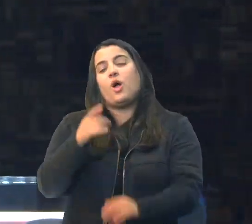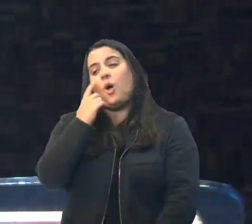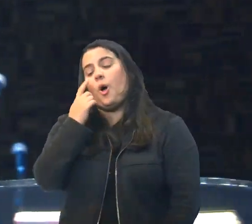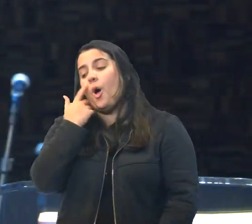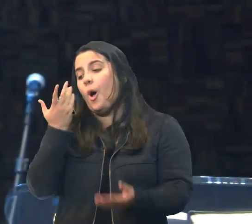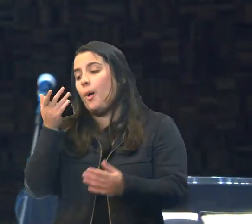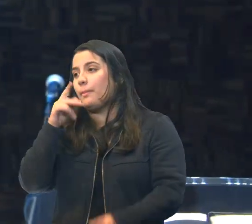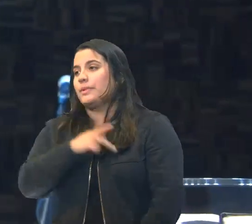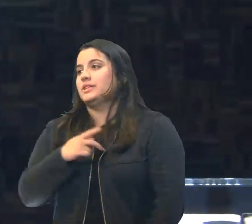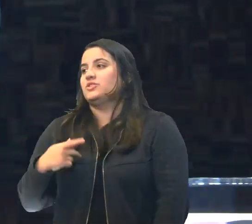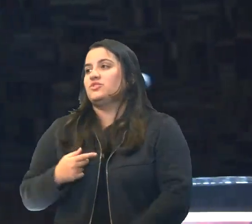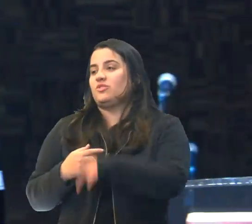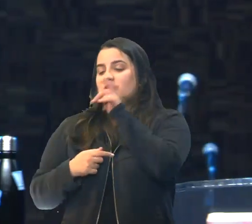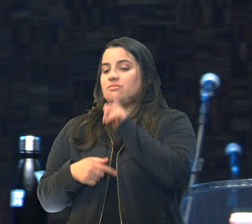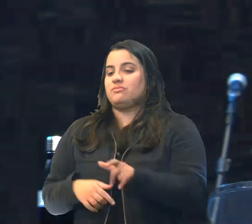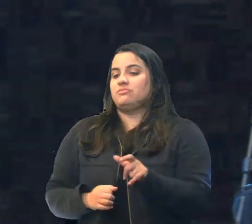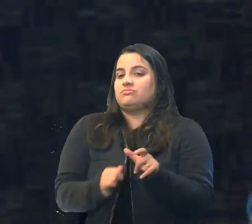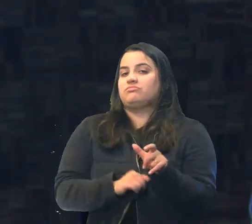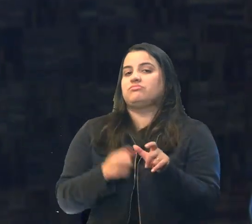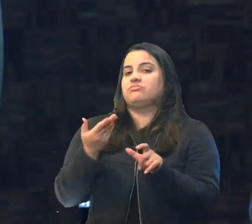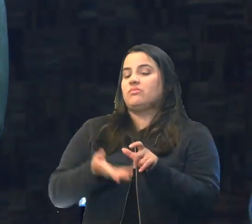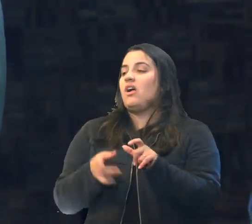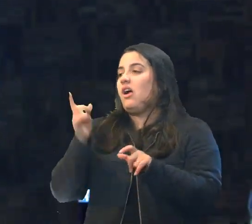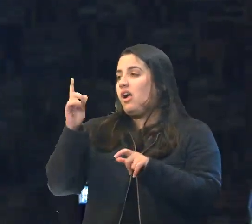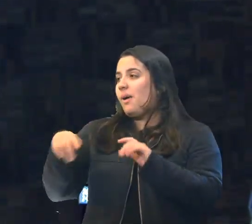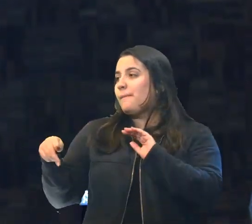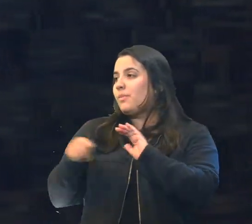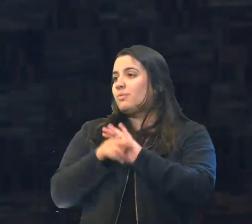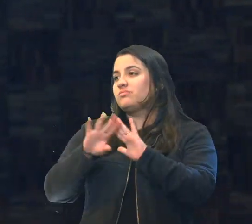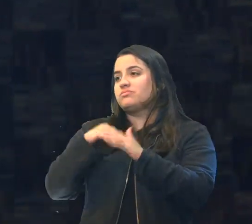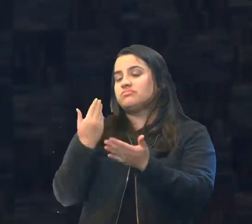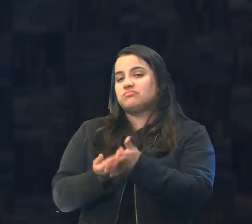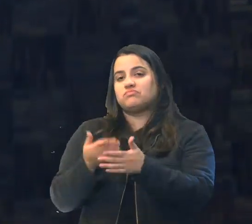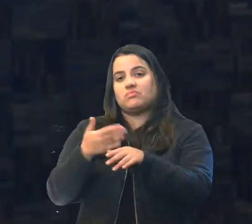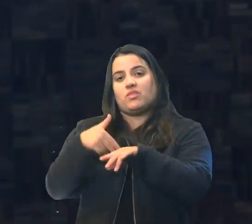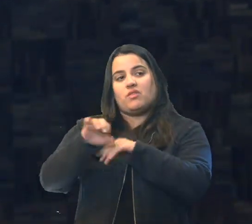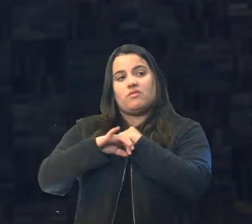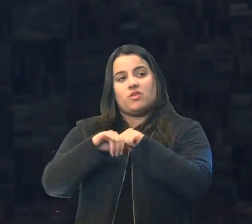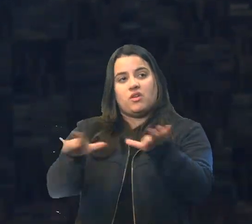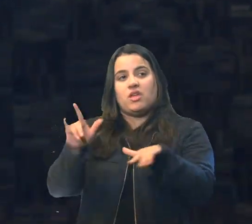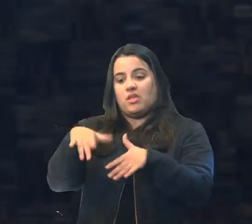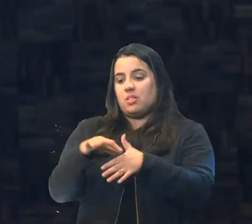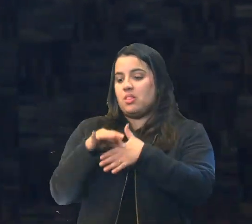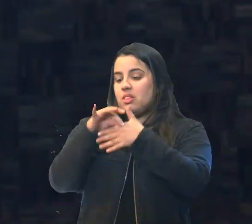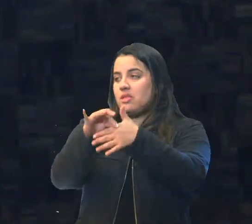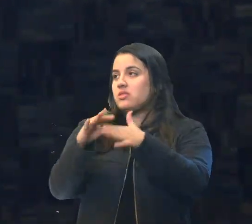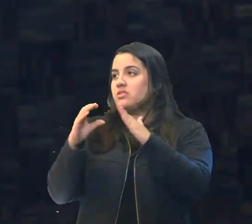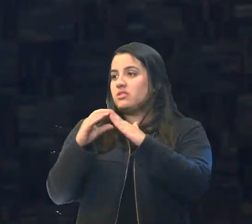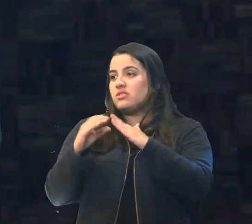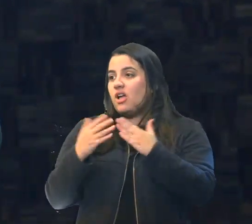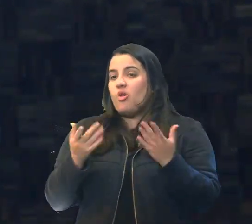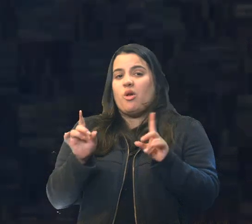ó, essa criatura aqui é da Flow School, é líder de célula e não lava a louça em casa.